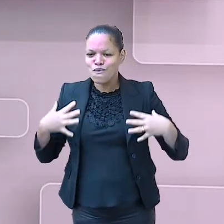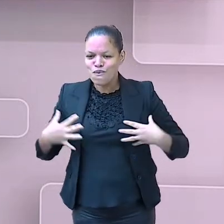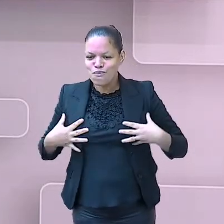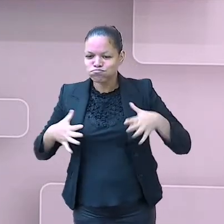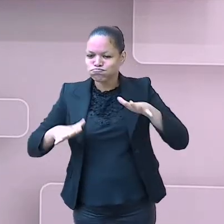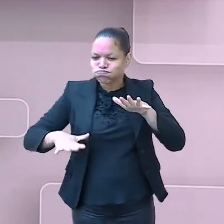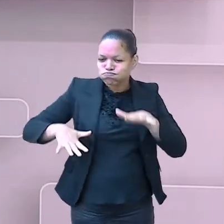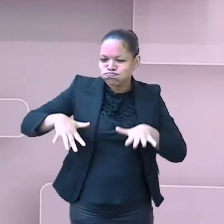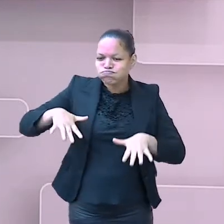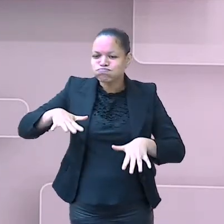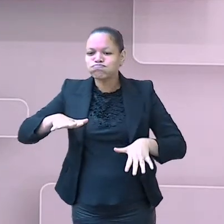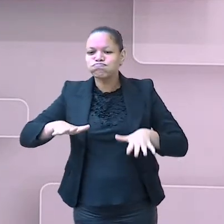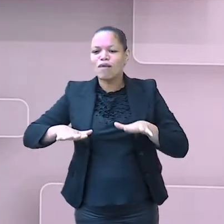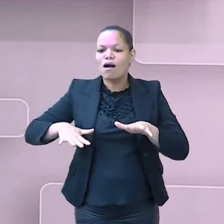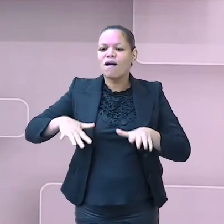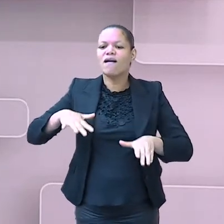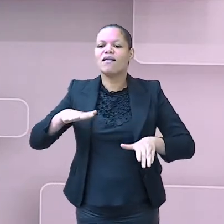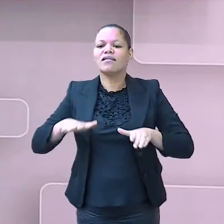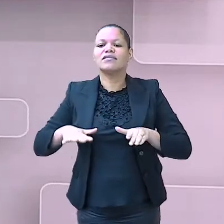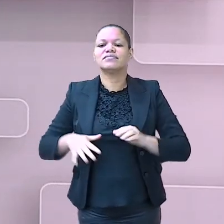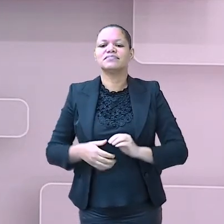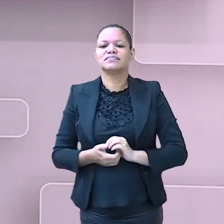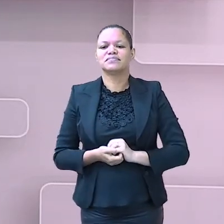do voo.